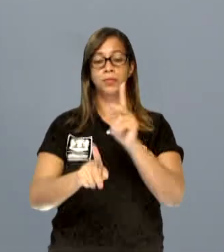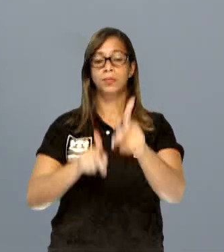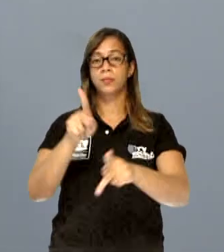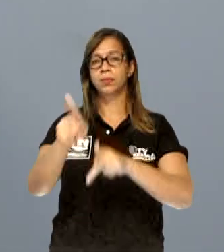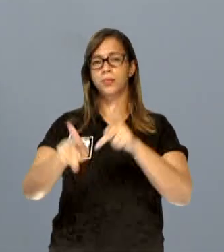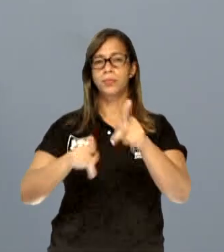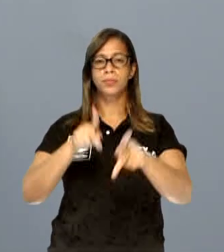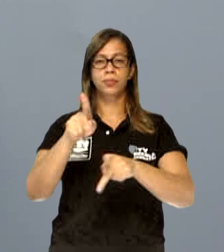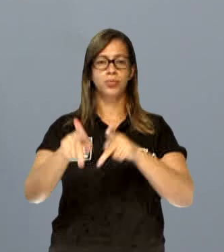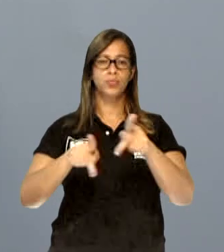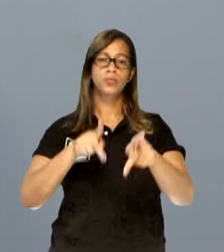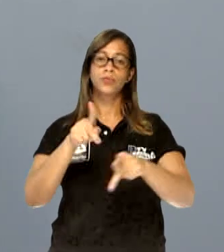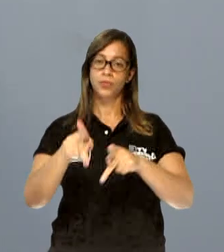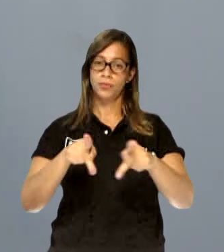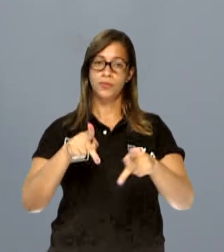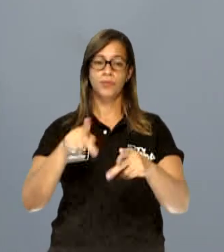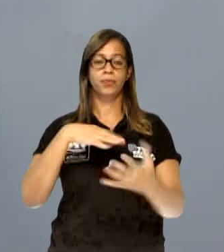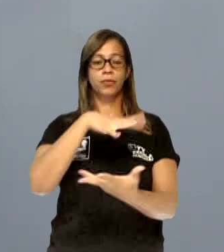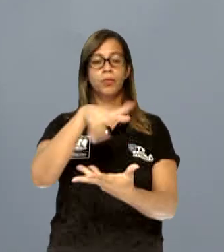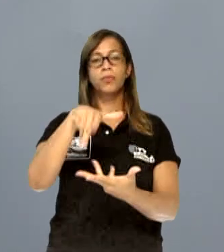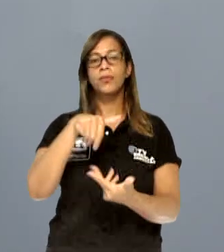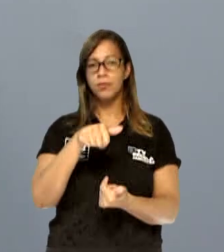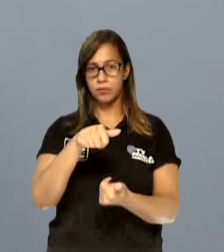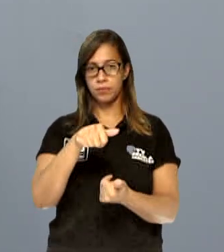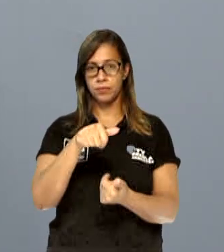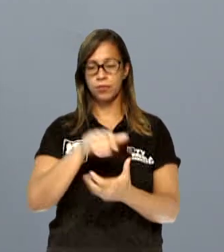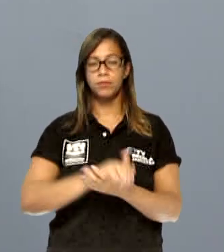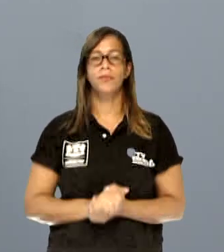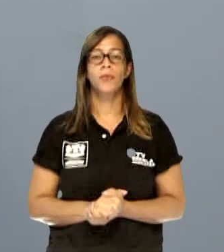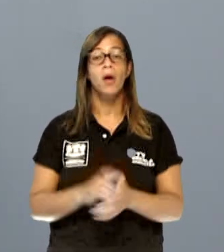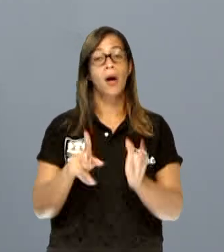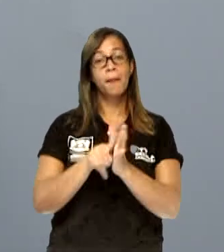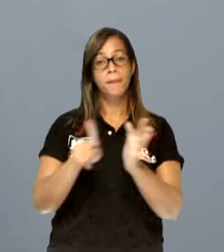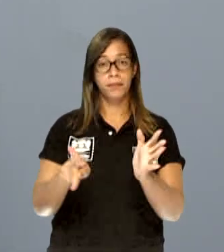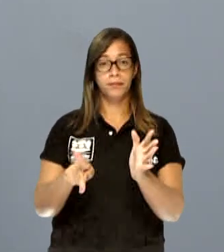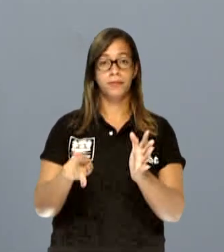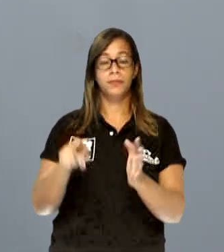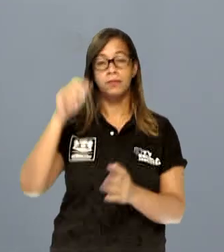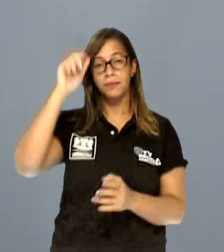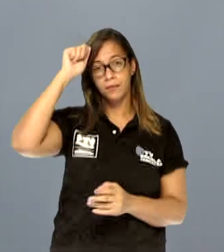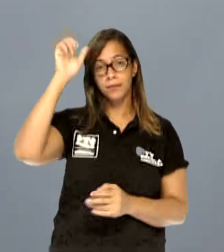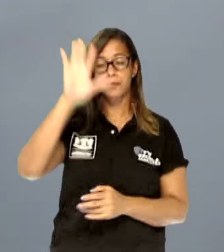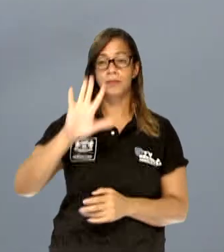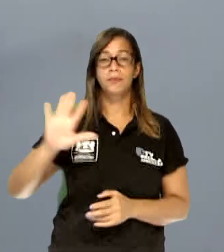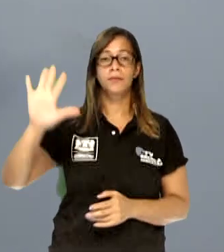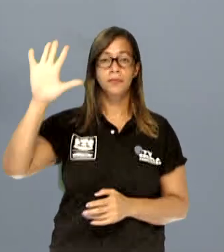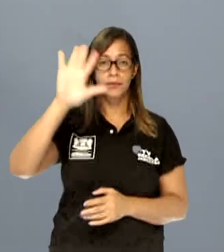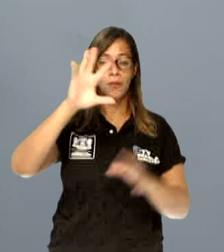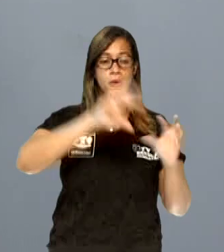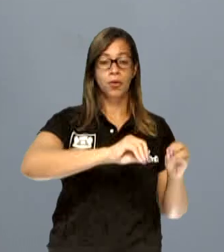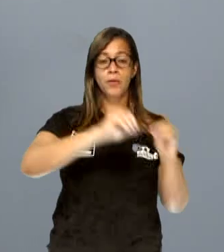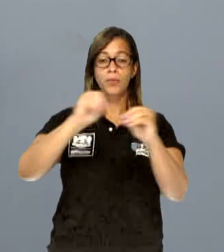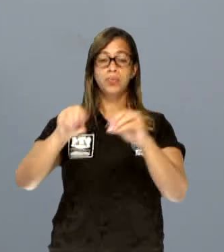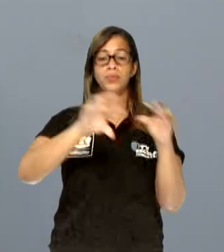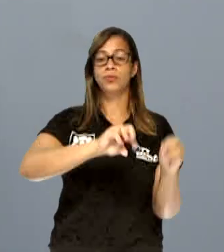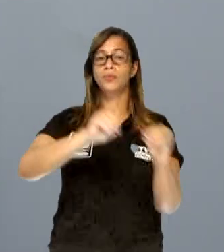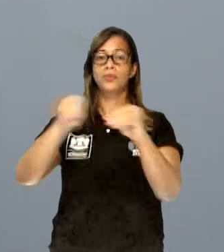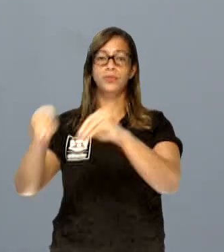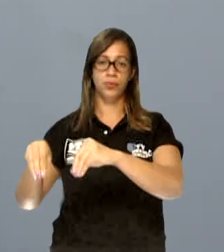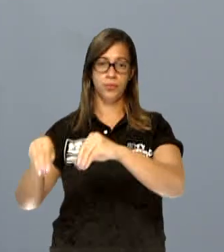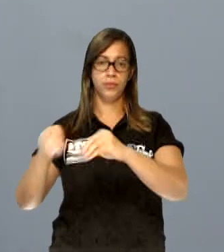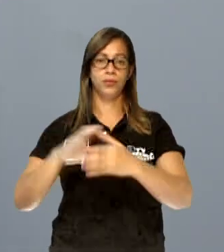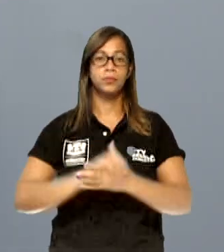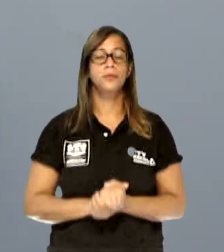Terra partiram da região central do continente africano e migraram para outras partes do globo.